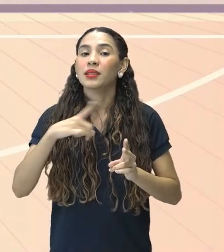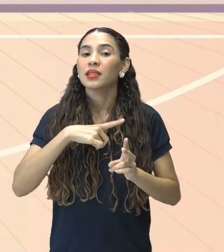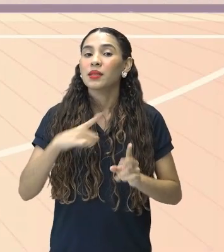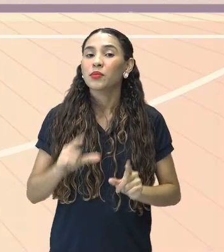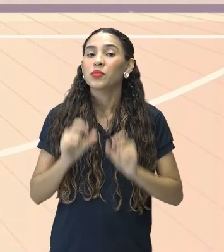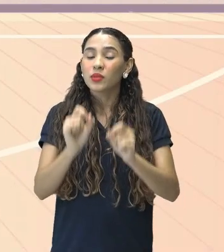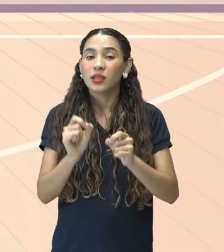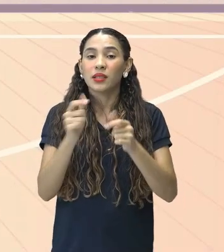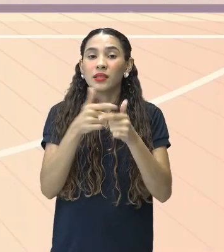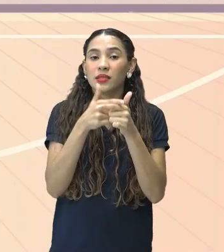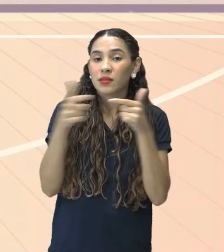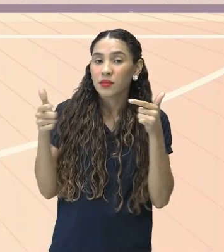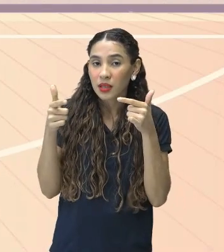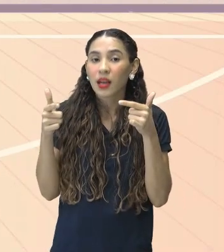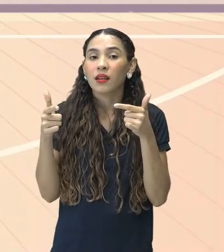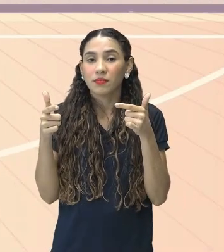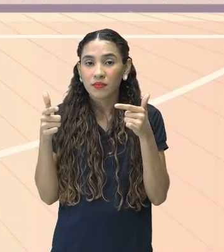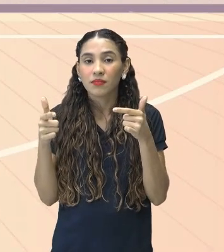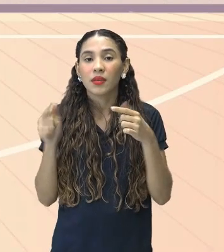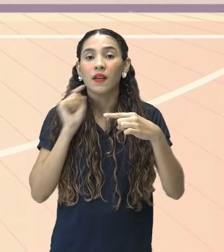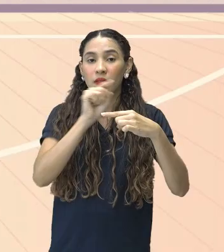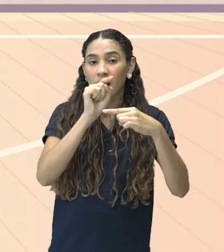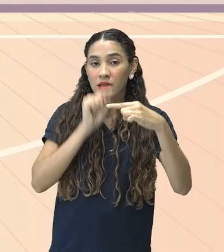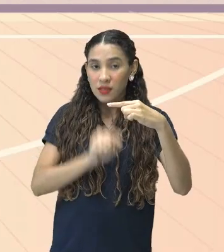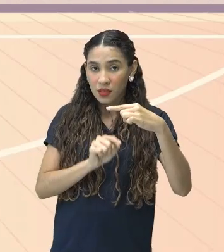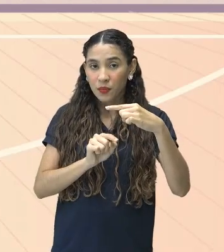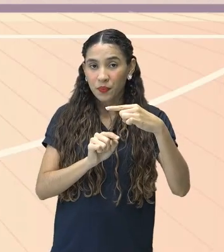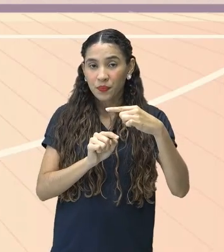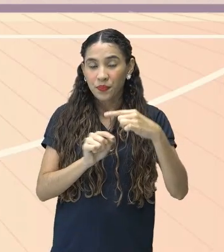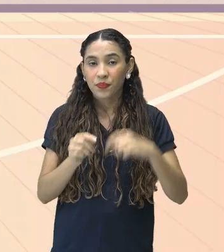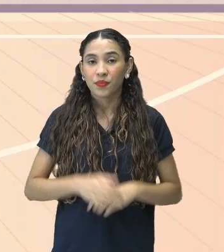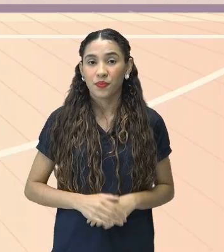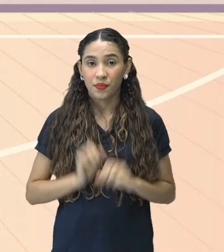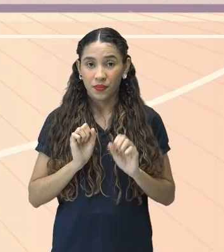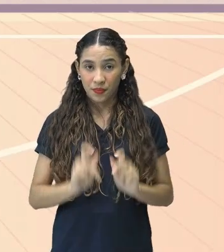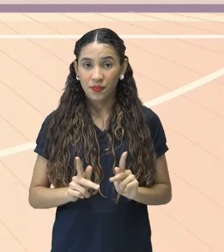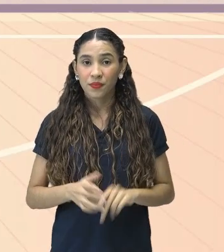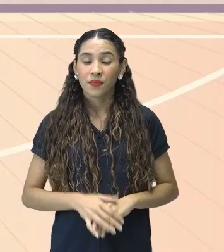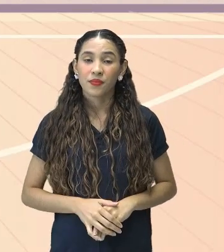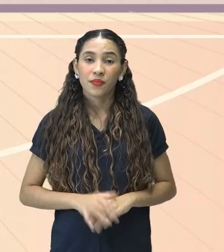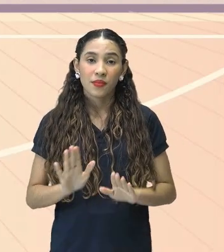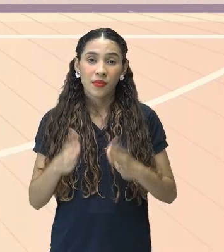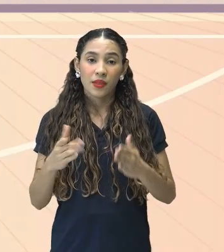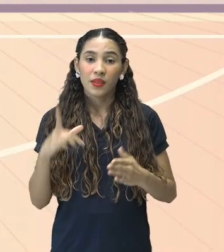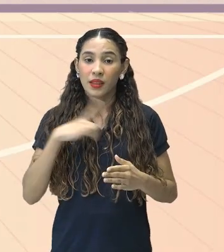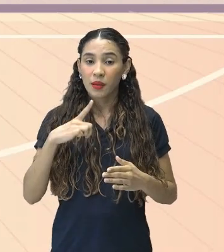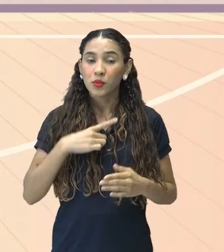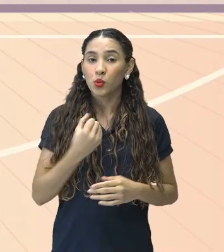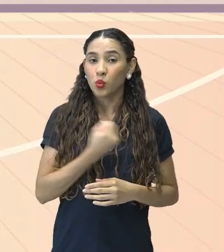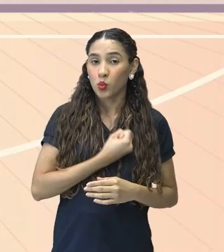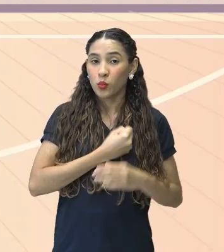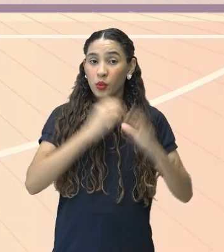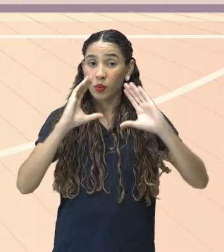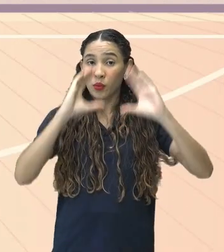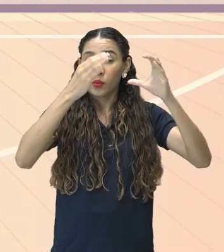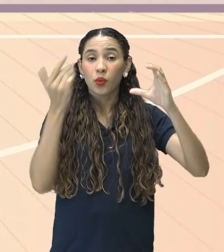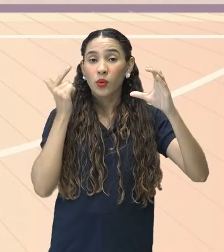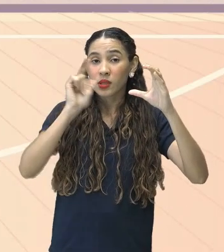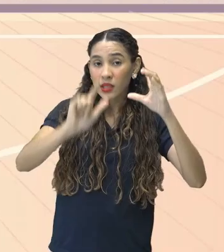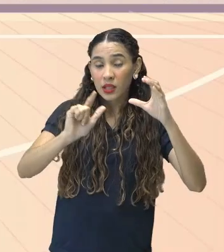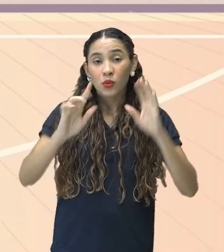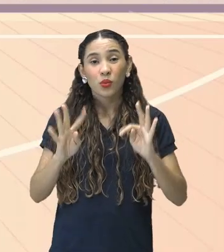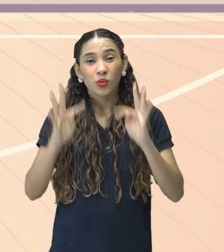que simplificar as nossas frações, tá bom? Então, temos aí o número de acertos, o